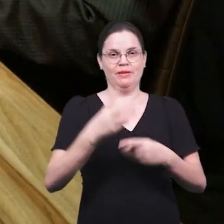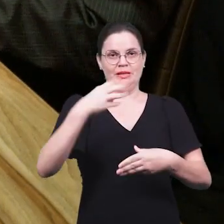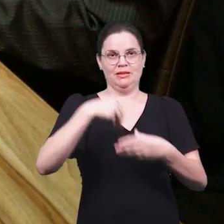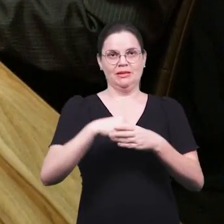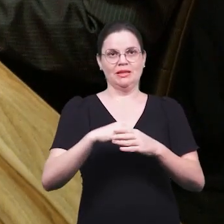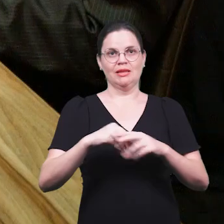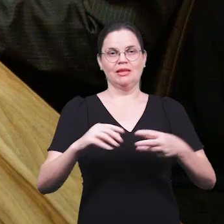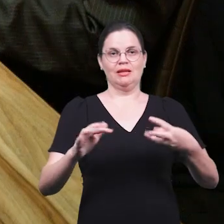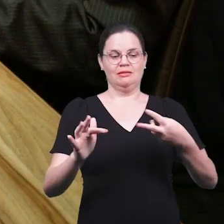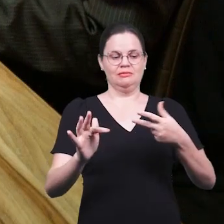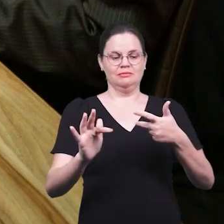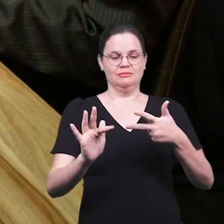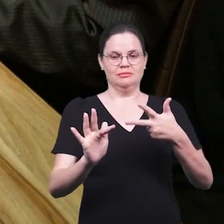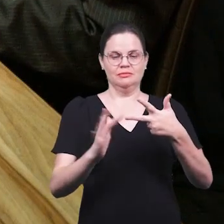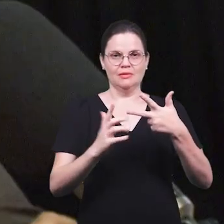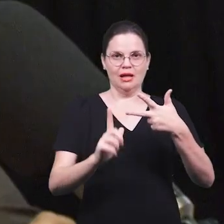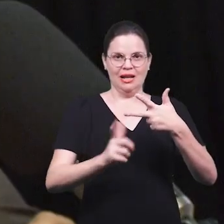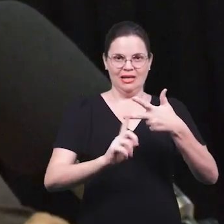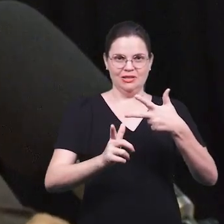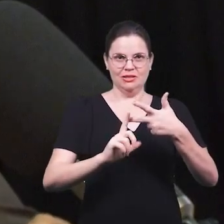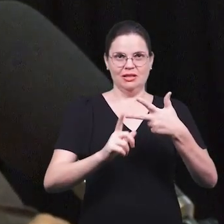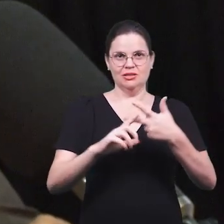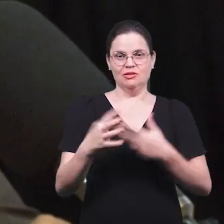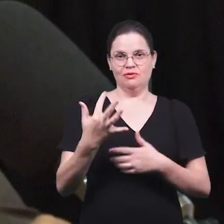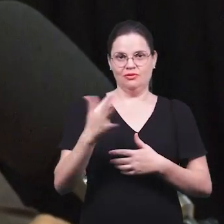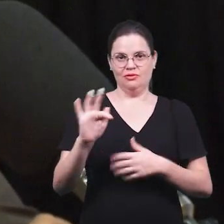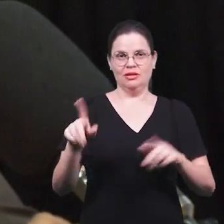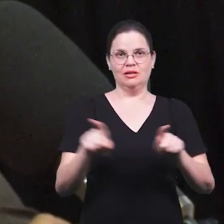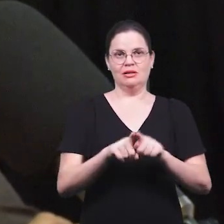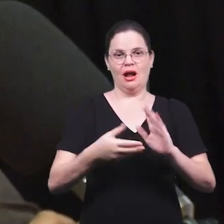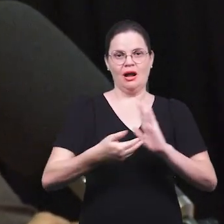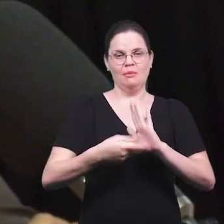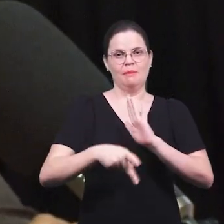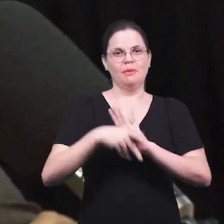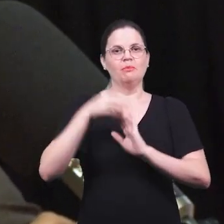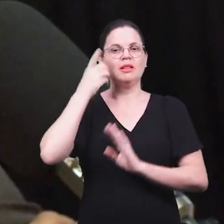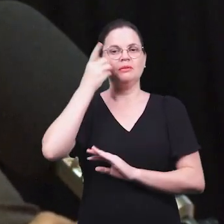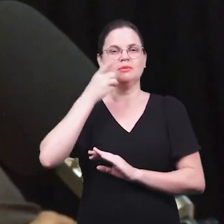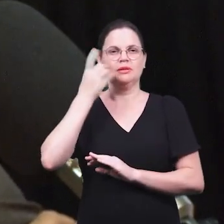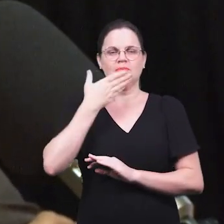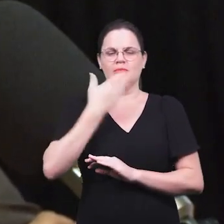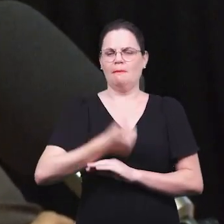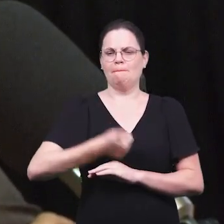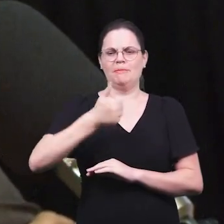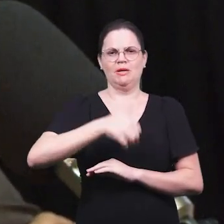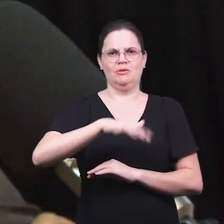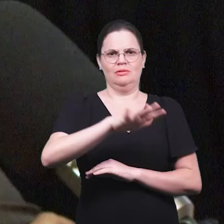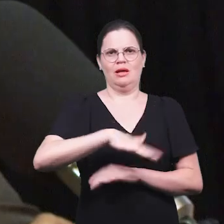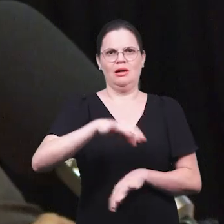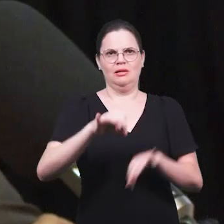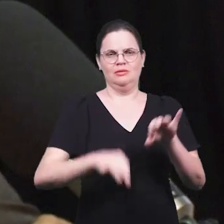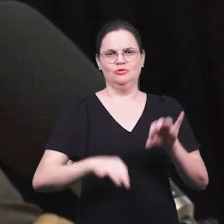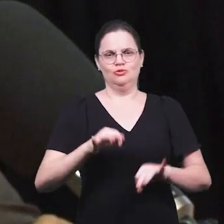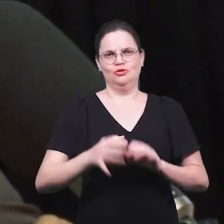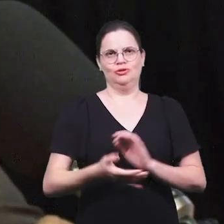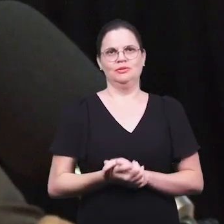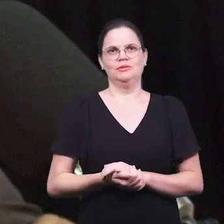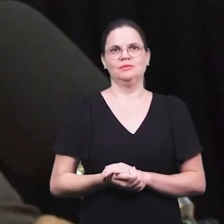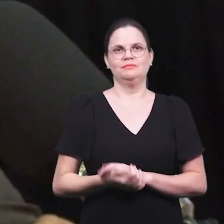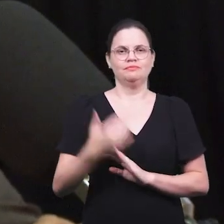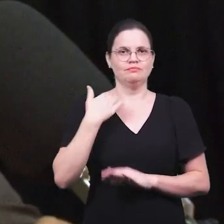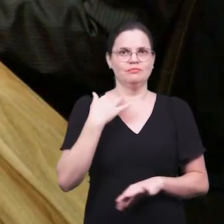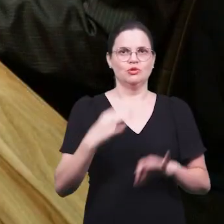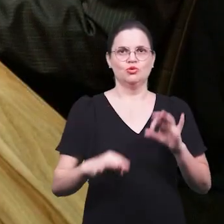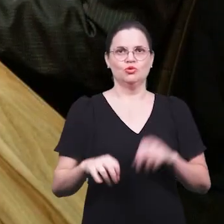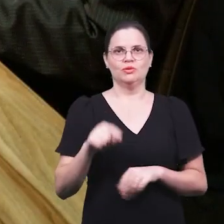Senado. Para quem não sabe, as carreiras do Legislativo Federal, ou seja, Senado e Câmara dos Deputados, talvez sejam entre as